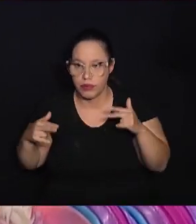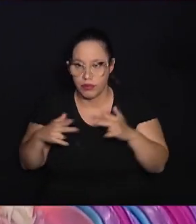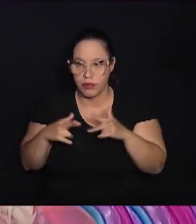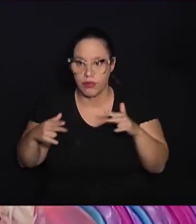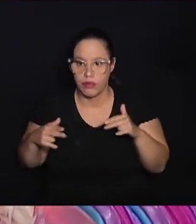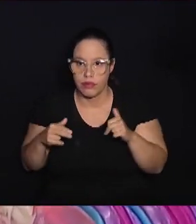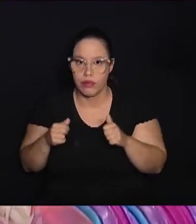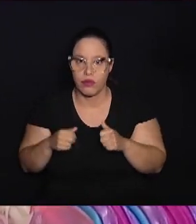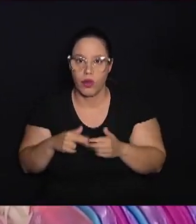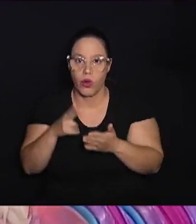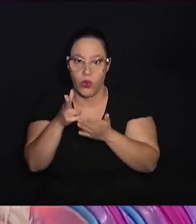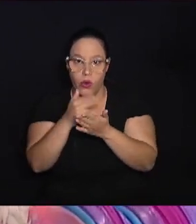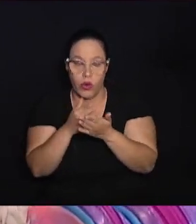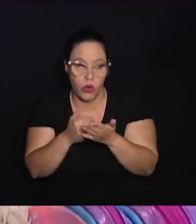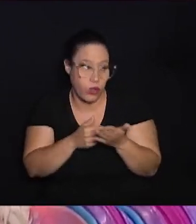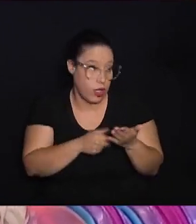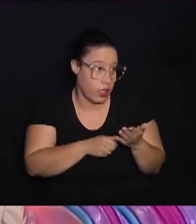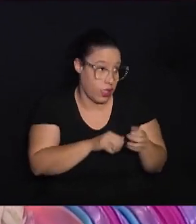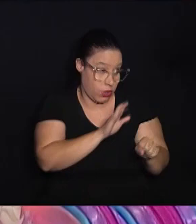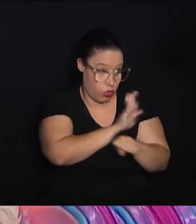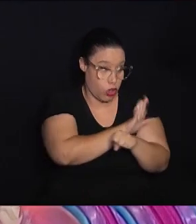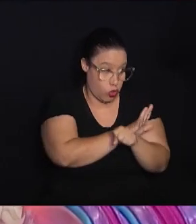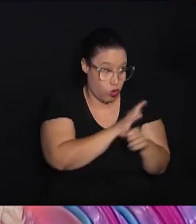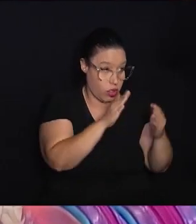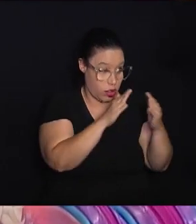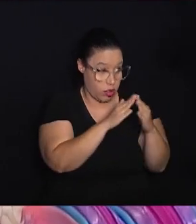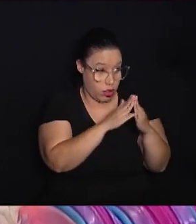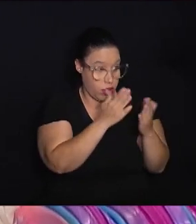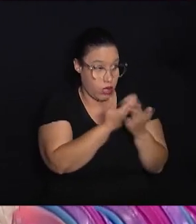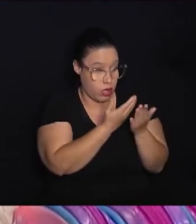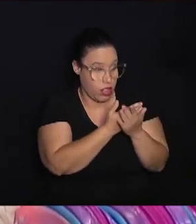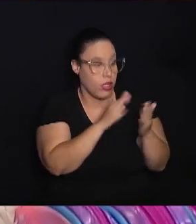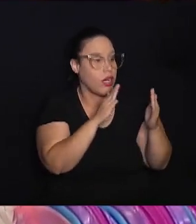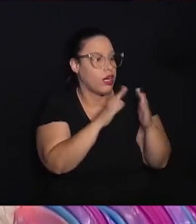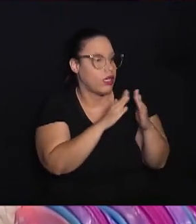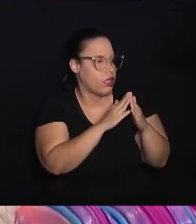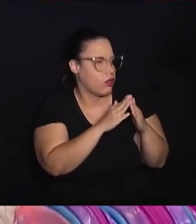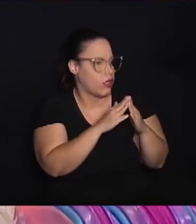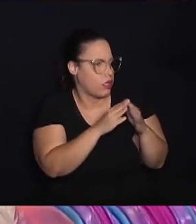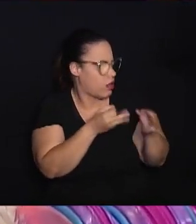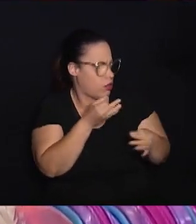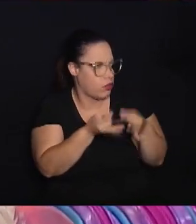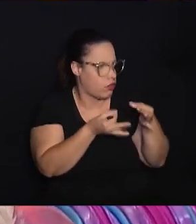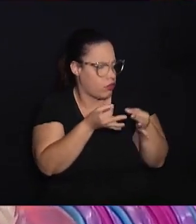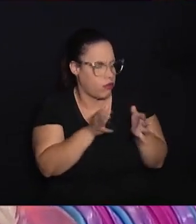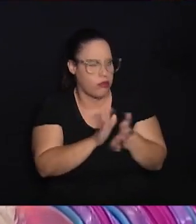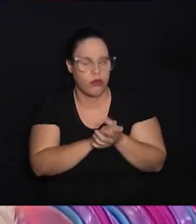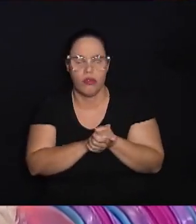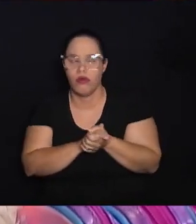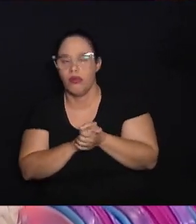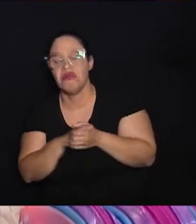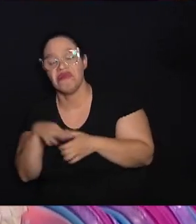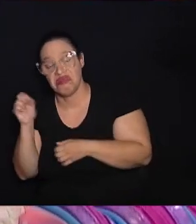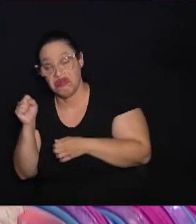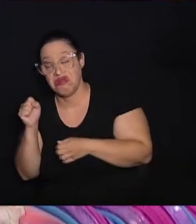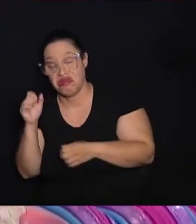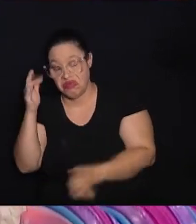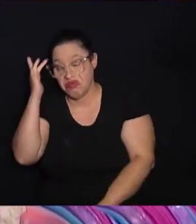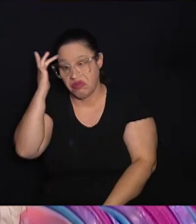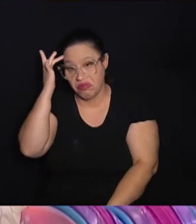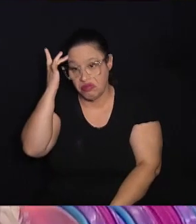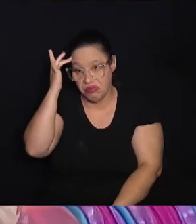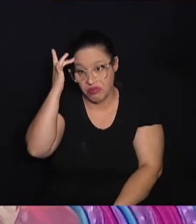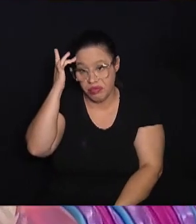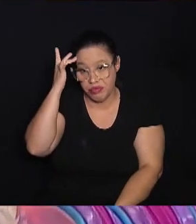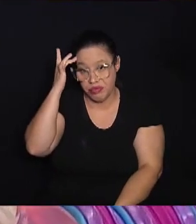ajuda você na escola em casa em alguma coisa em algum aspecto da sua vida acho porque me traz como uma